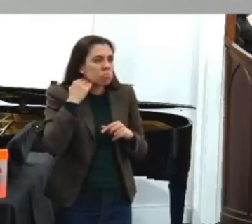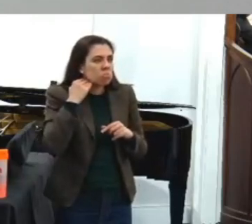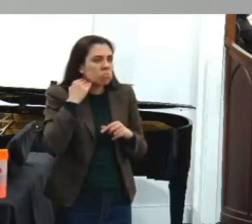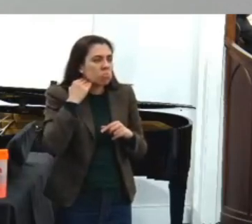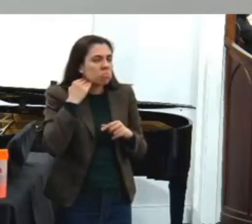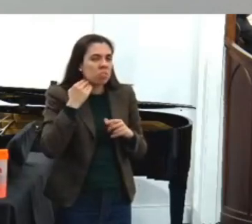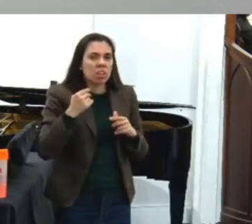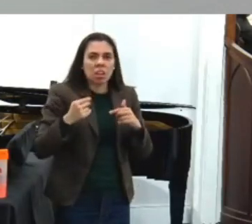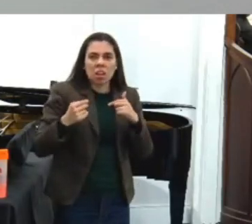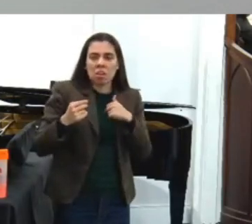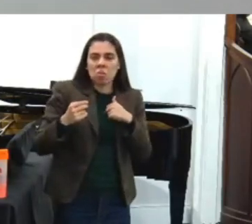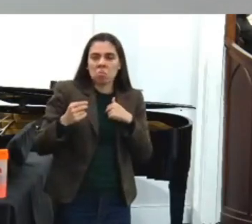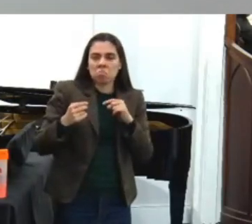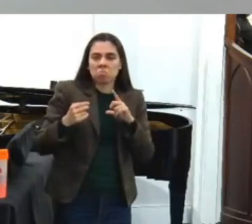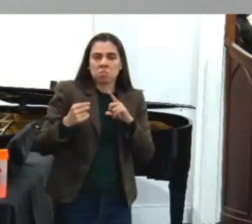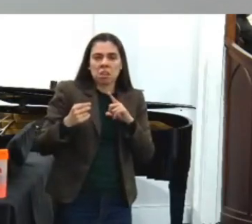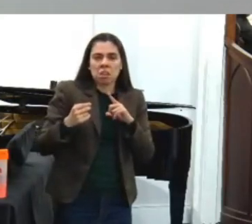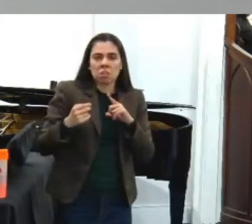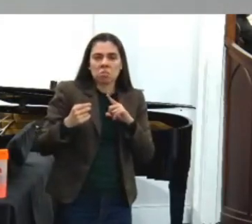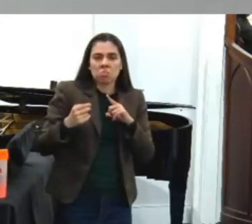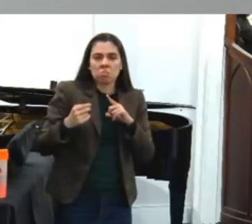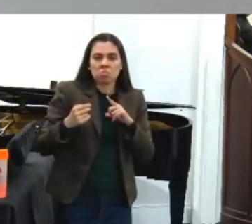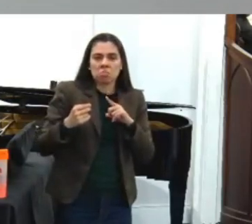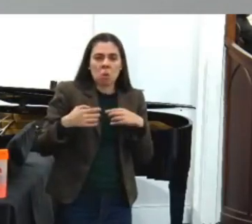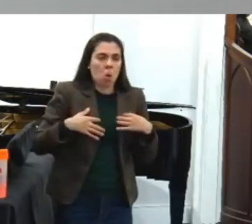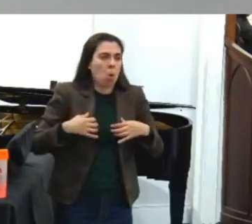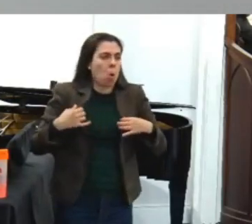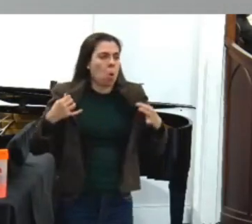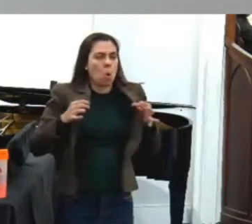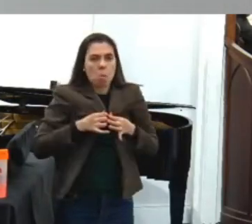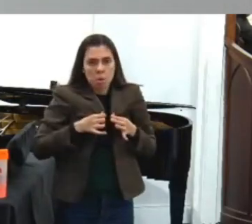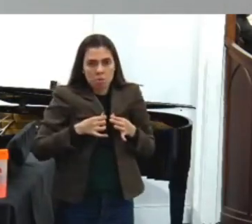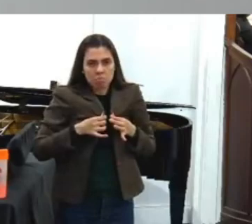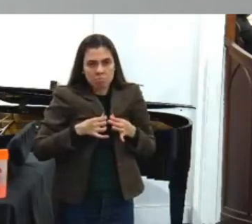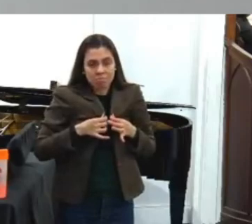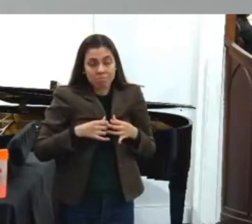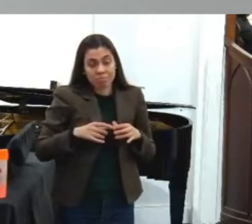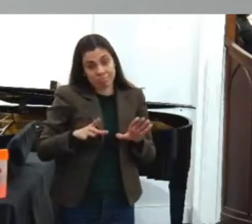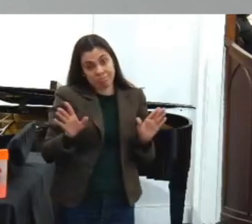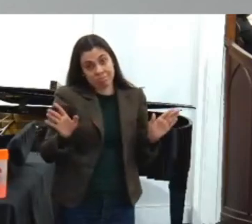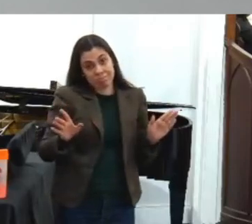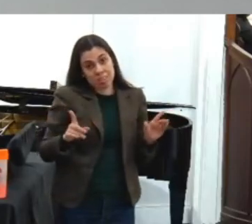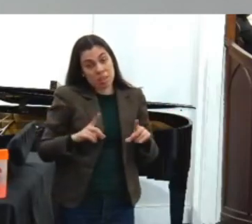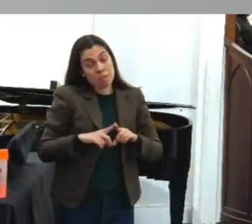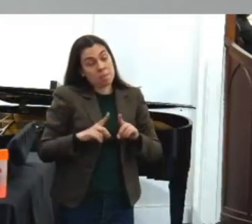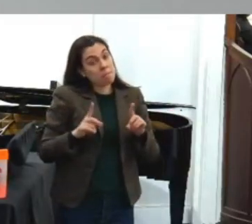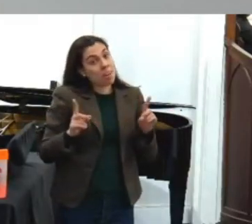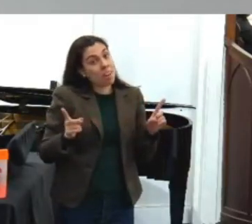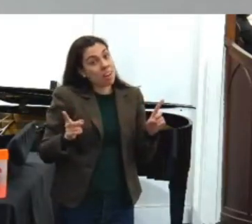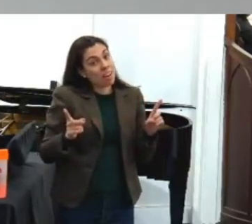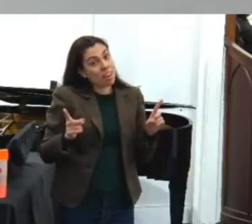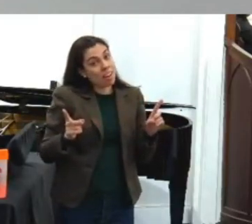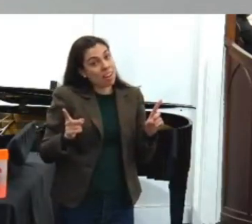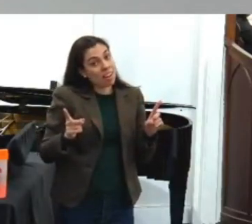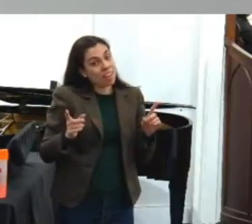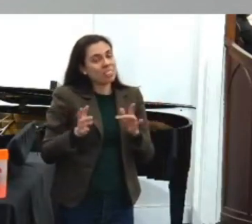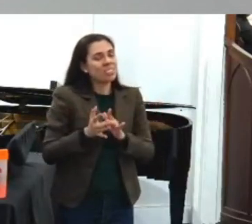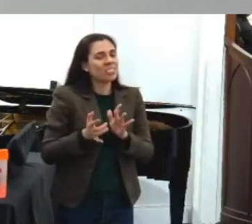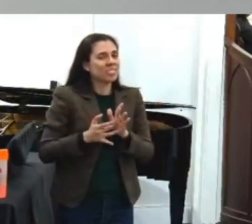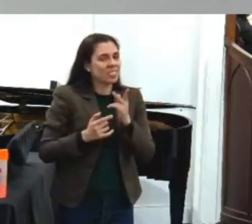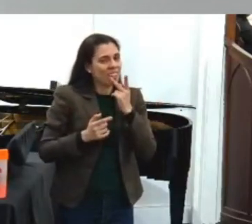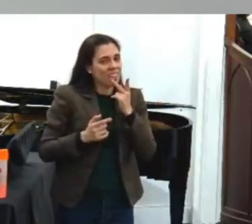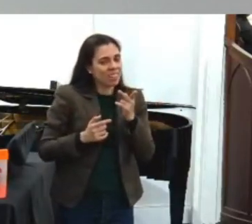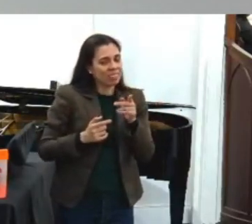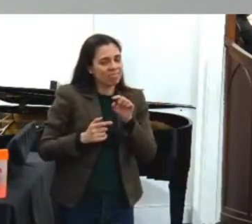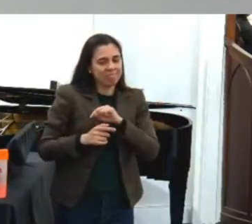Isso era que era visto pelo lado de fora, mas Cristo conhece o coração. E Ele diz: tu